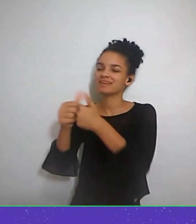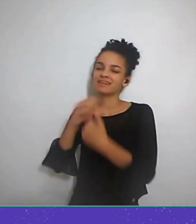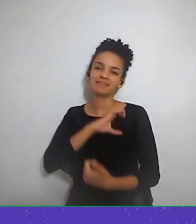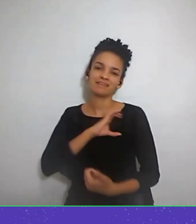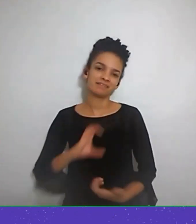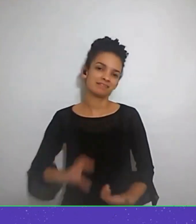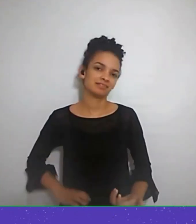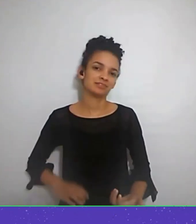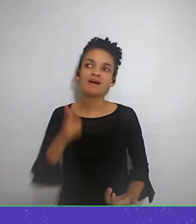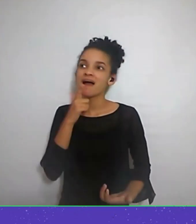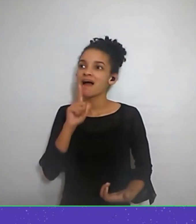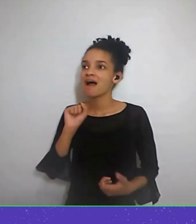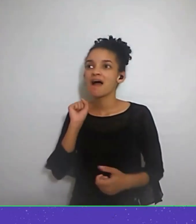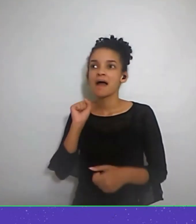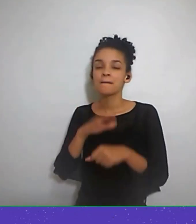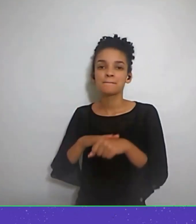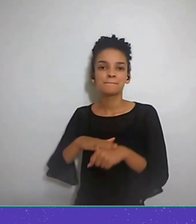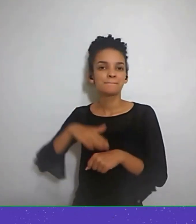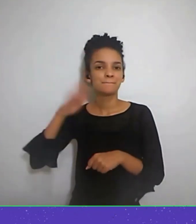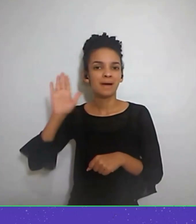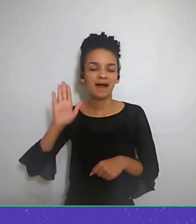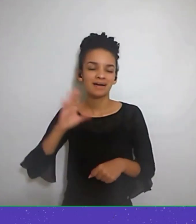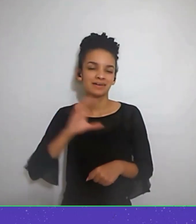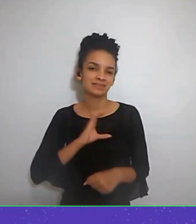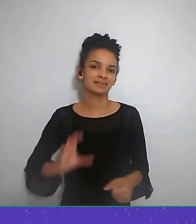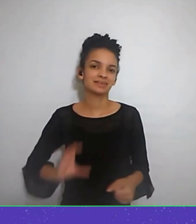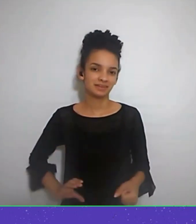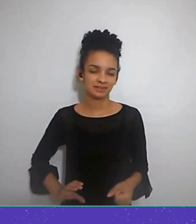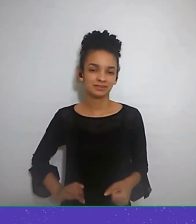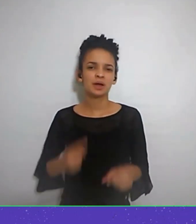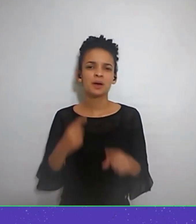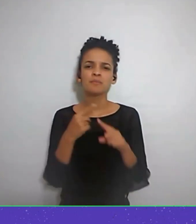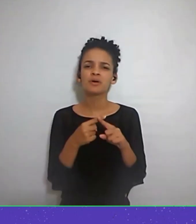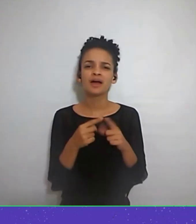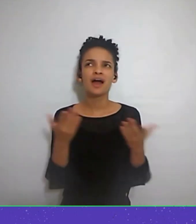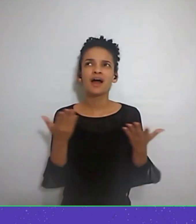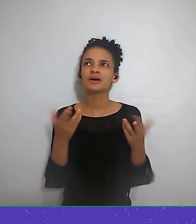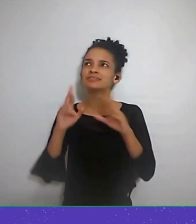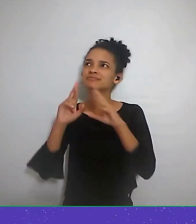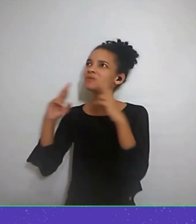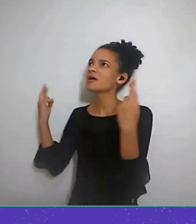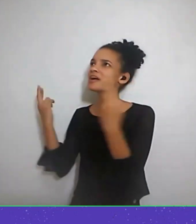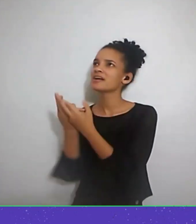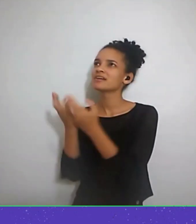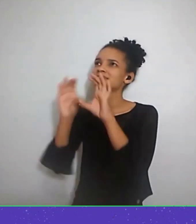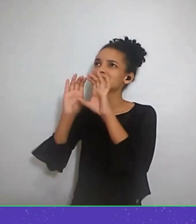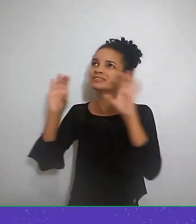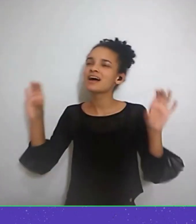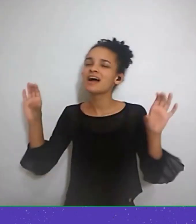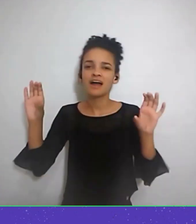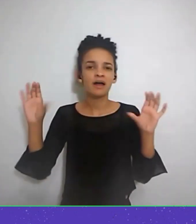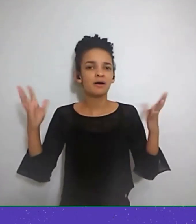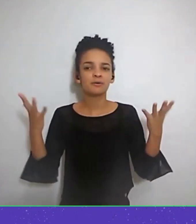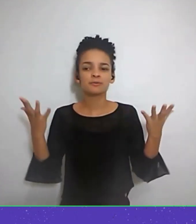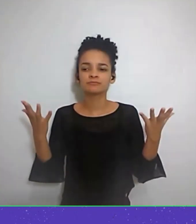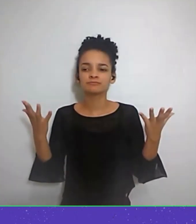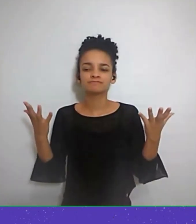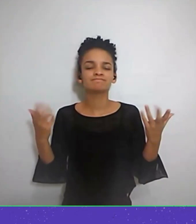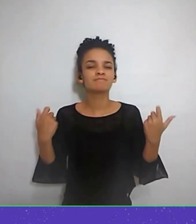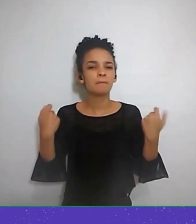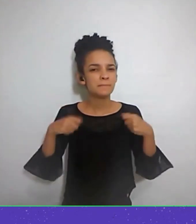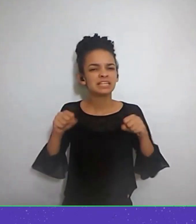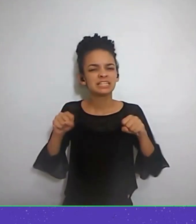Cristo. Porque agora, irmãos, o reino dos céus entra-se com violência, o reino dos céus entra-se